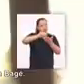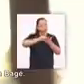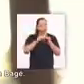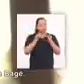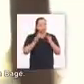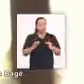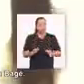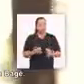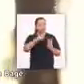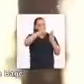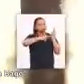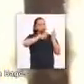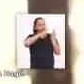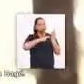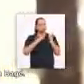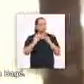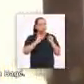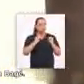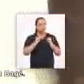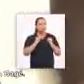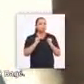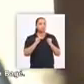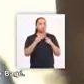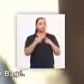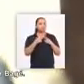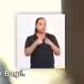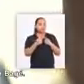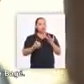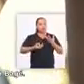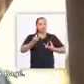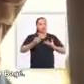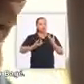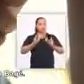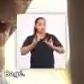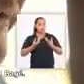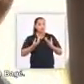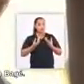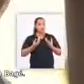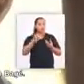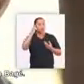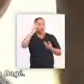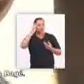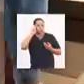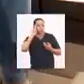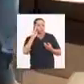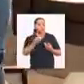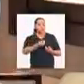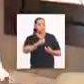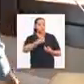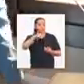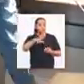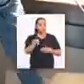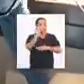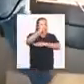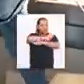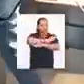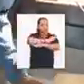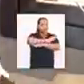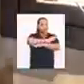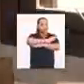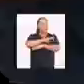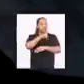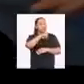ler. E eu estou adorando, porque é um romance que a história se dá em Bagé. E esta aqui é uma